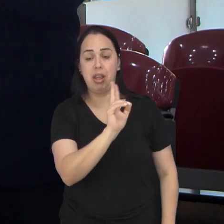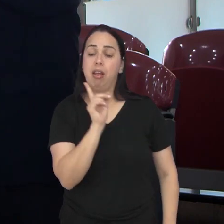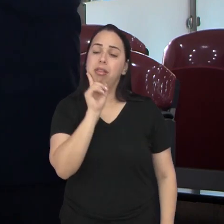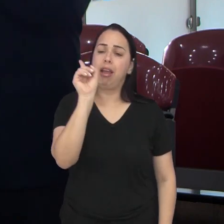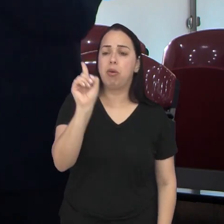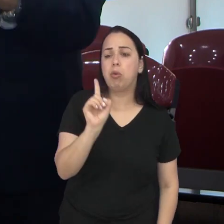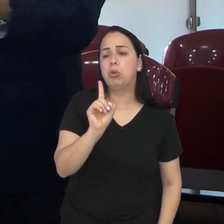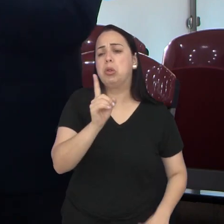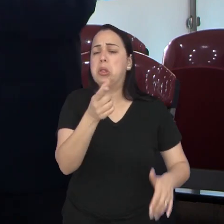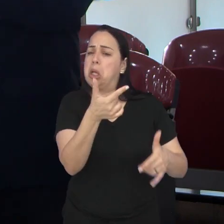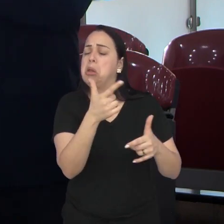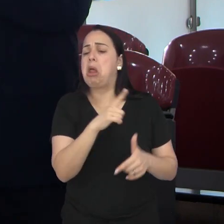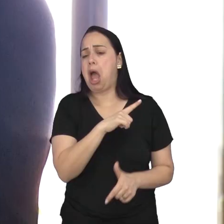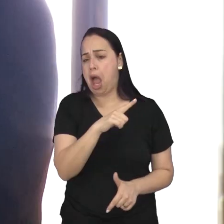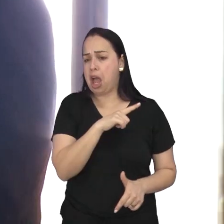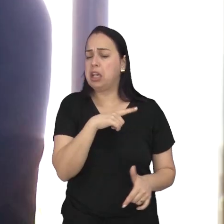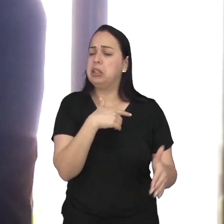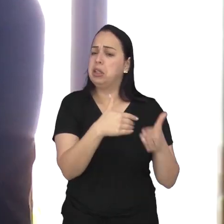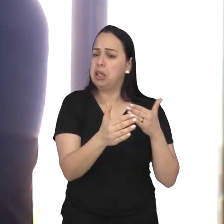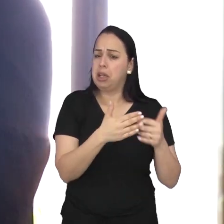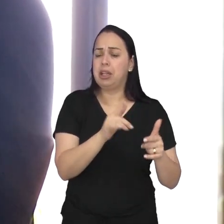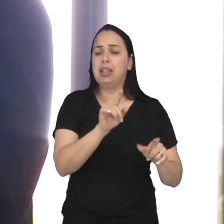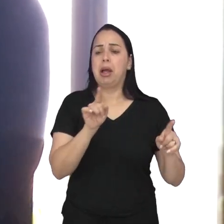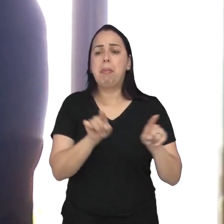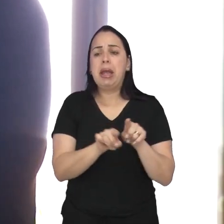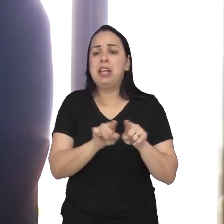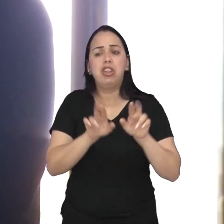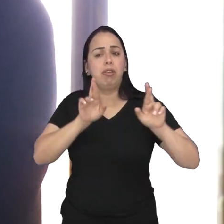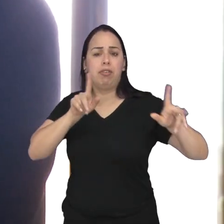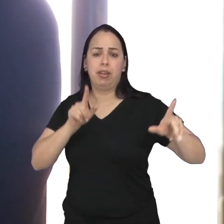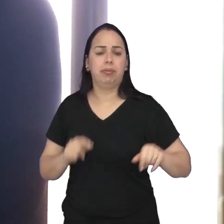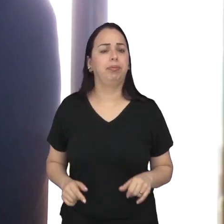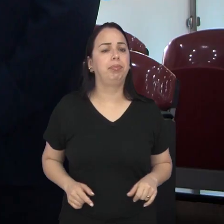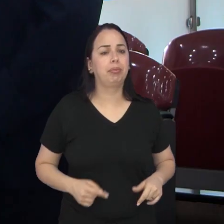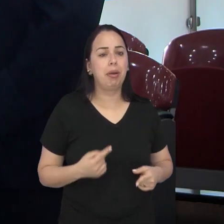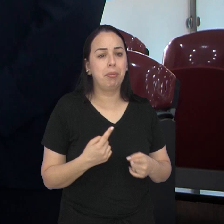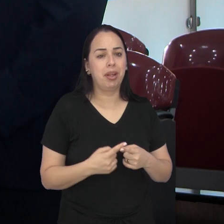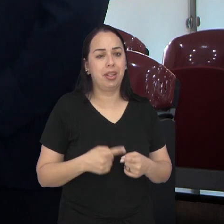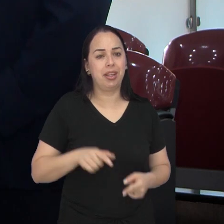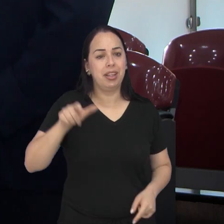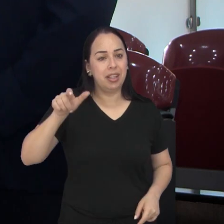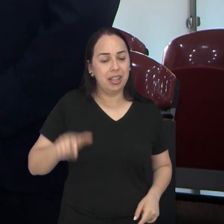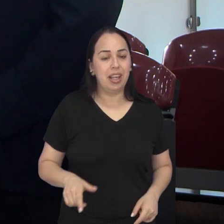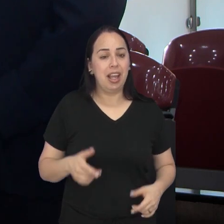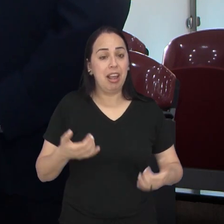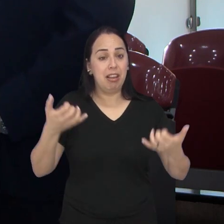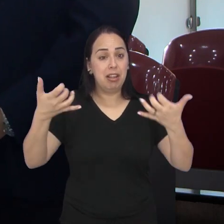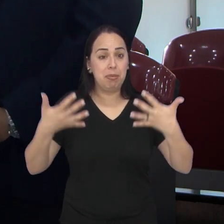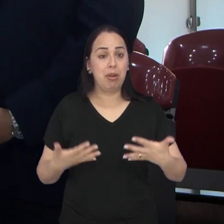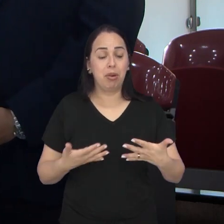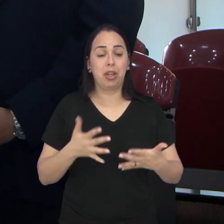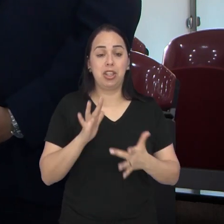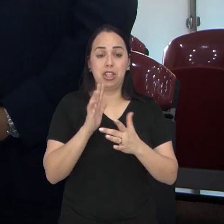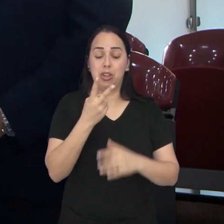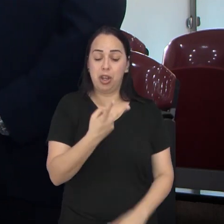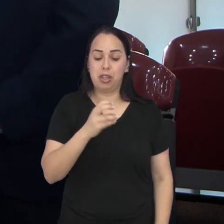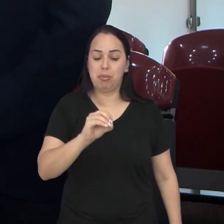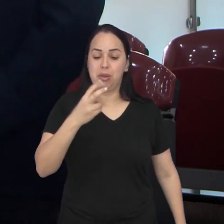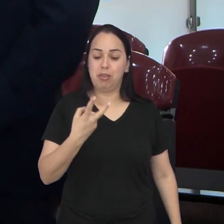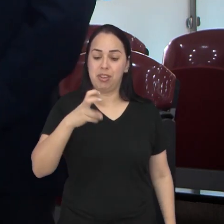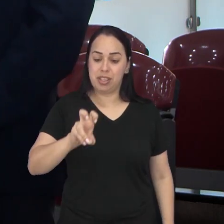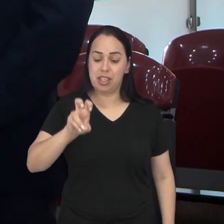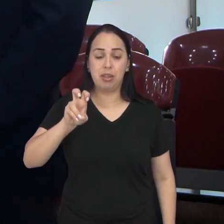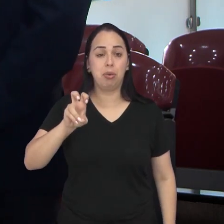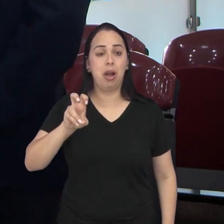aí eles têm outras noções, outros pensamentos e... Até porque o padre falou 2025 anos de Jesus,